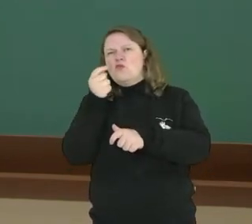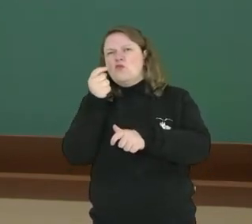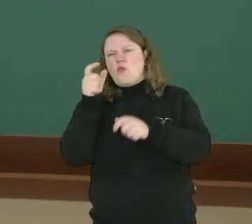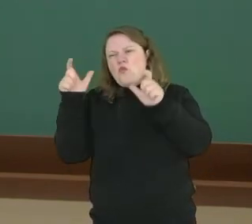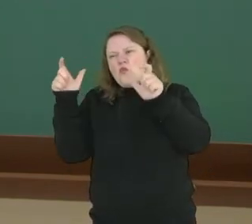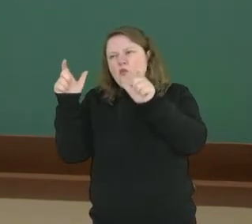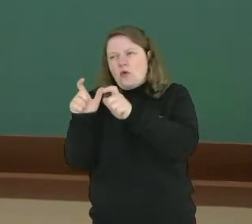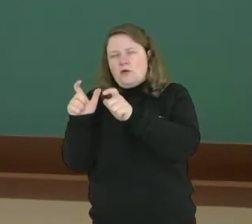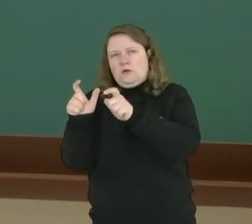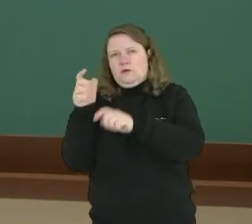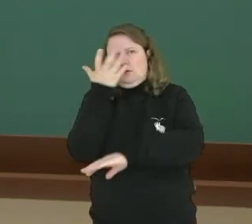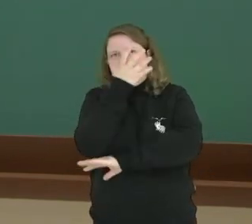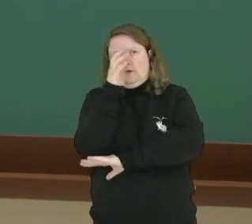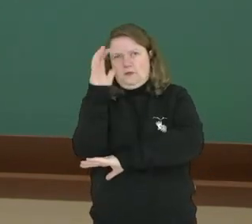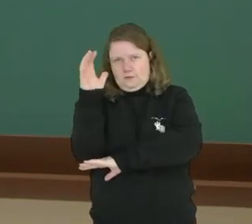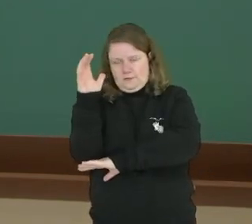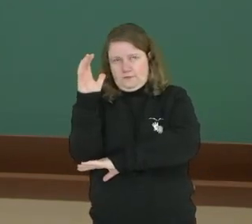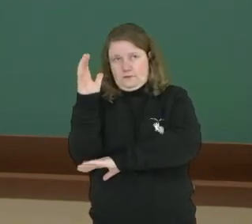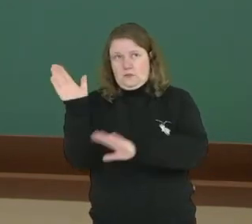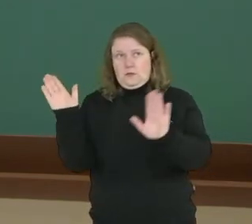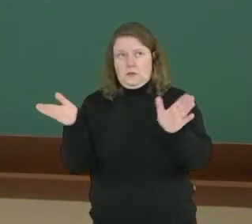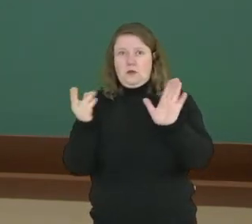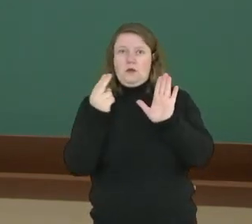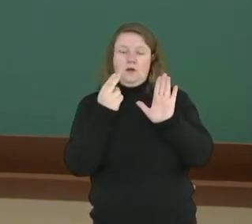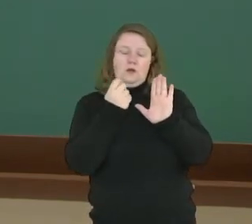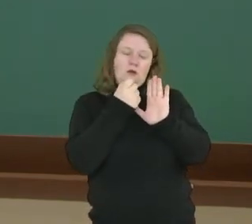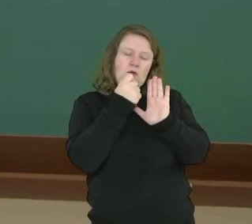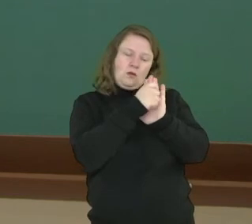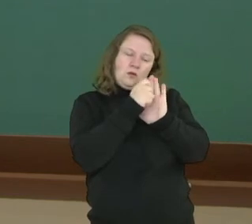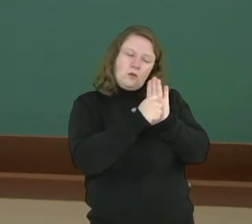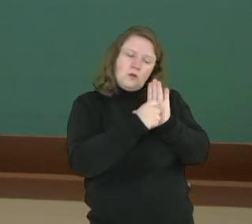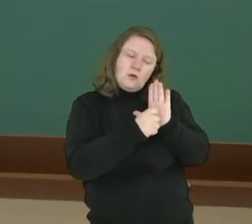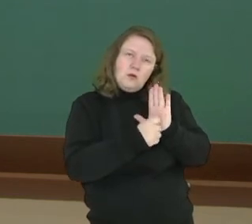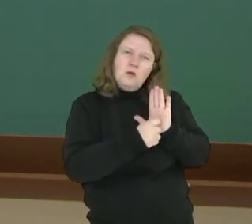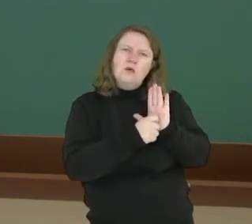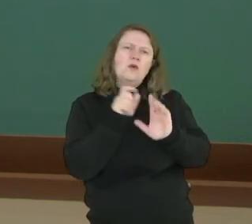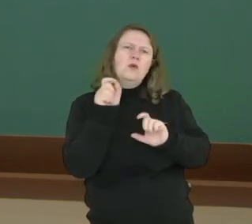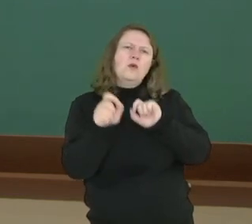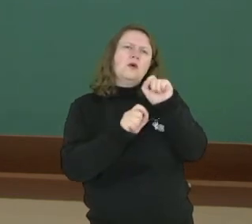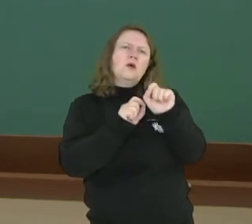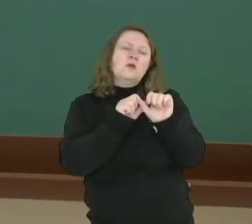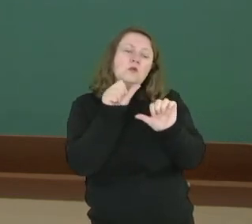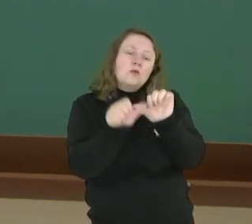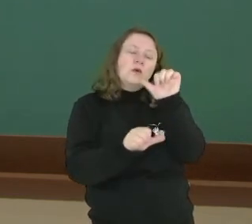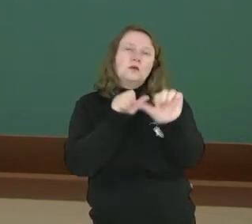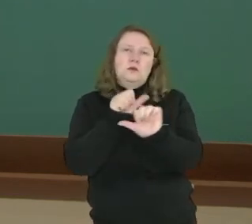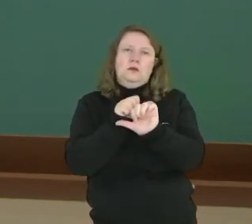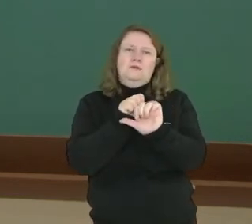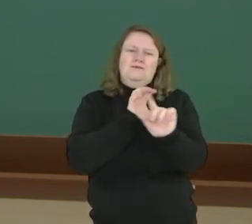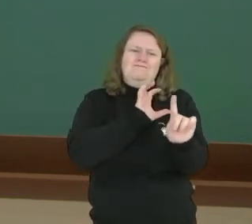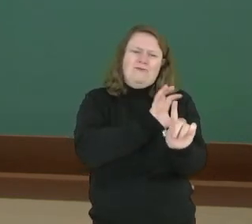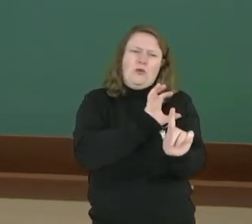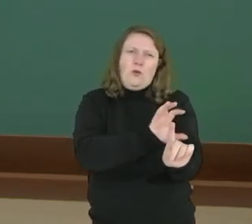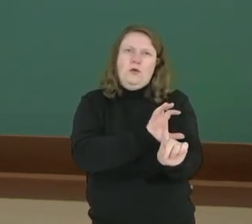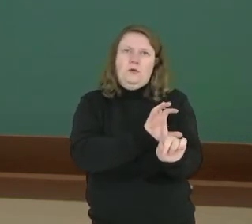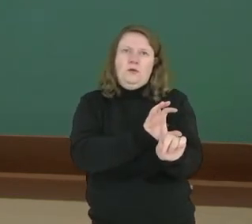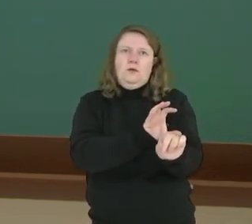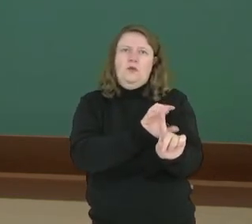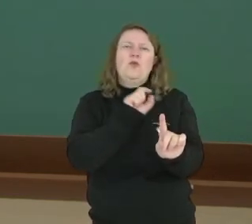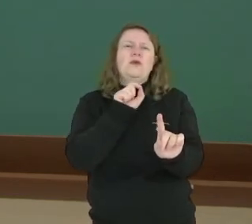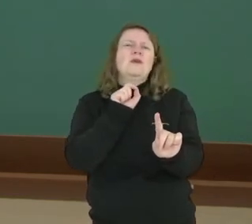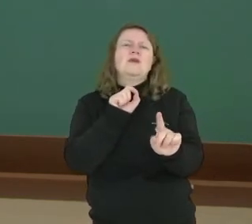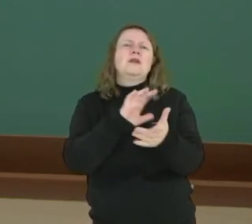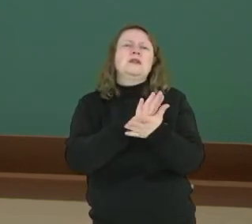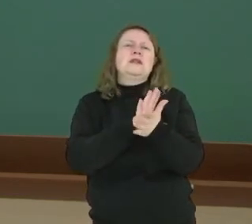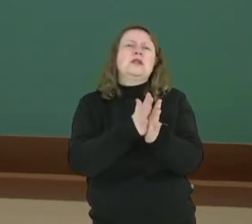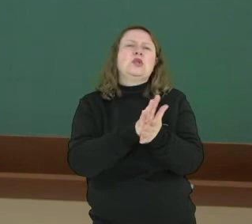vão responder, descrevendo ali um impacto ambiental é que essa vegetação vem sofrendo. Entendendo como a